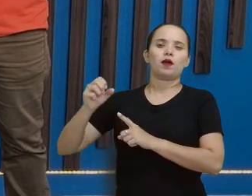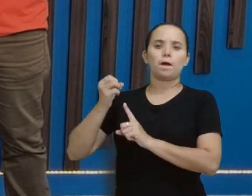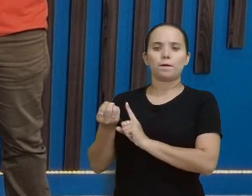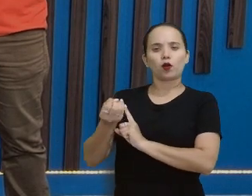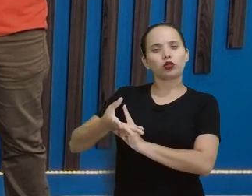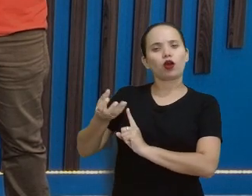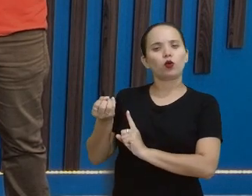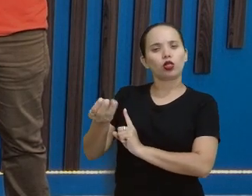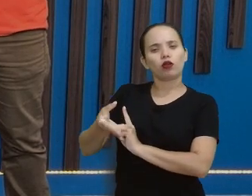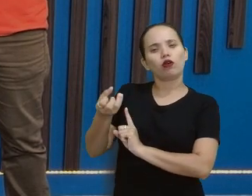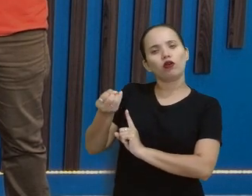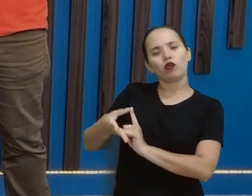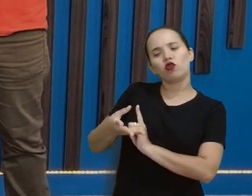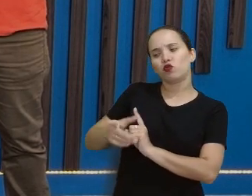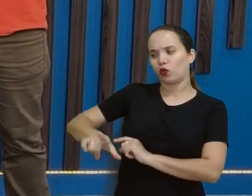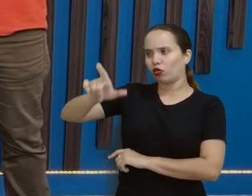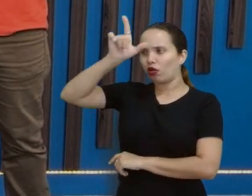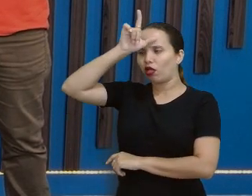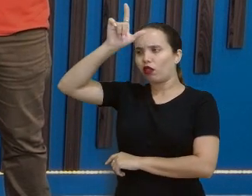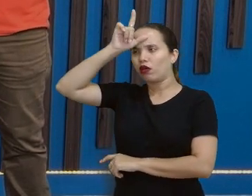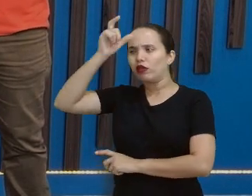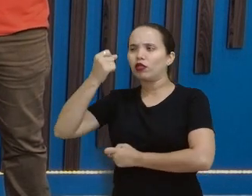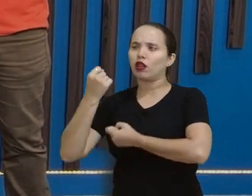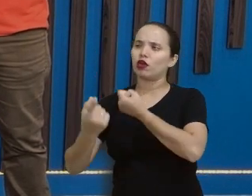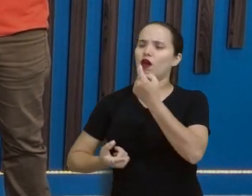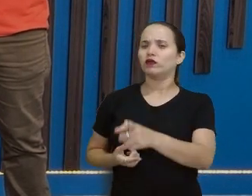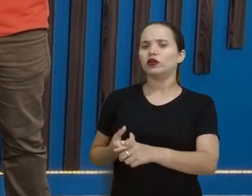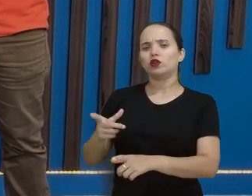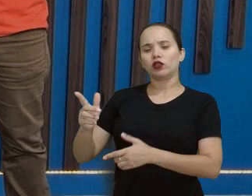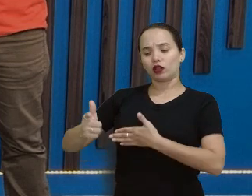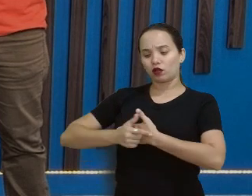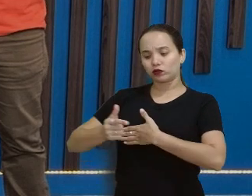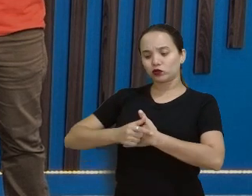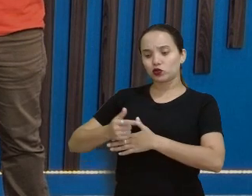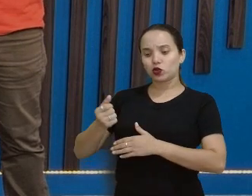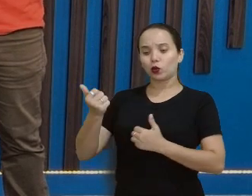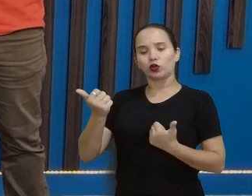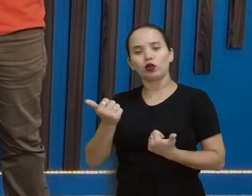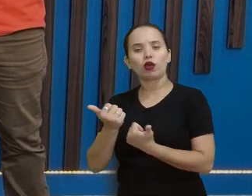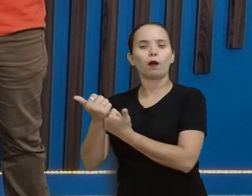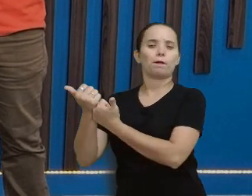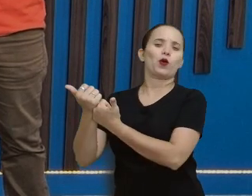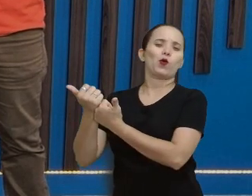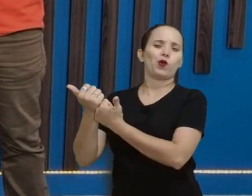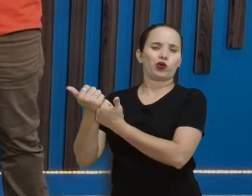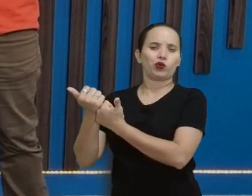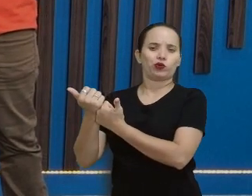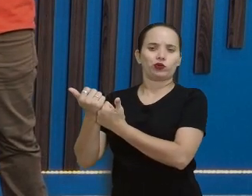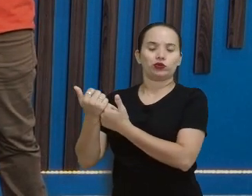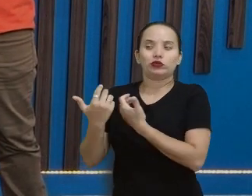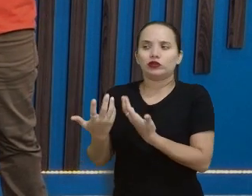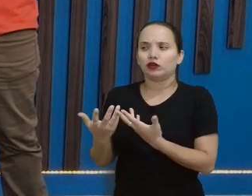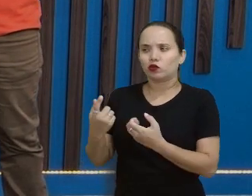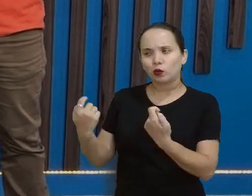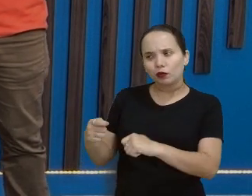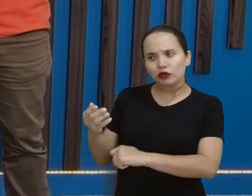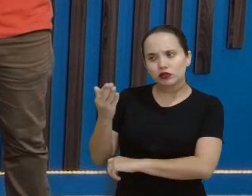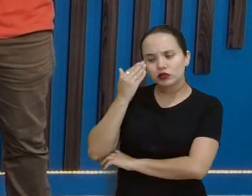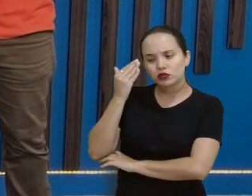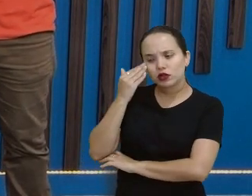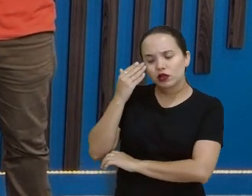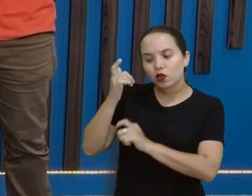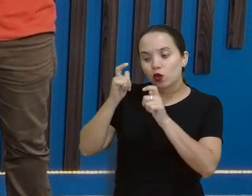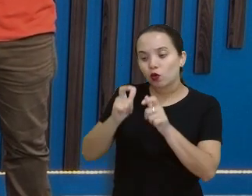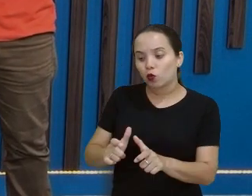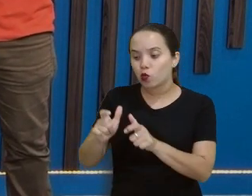hora a gente tá, né, no apoio, tá no cuidado, tá numa outra função. Então, e reconhecer esse tipo de lugar